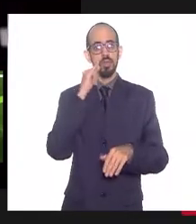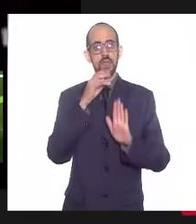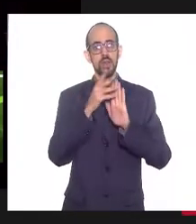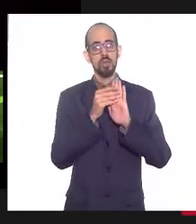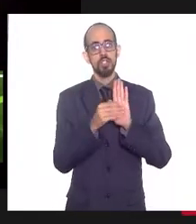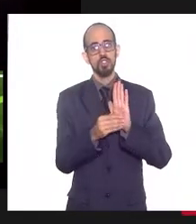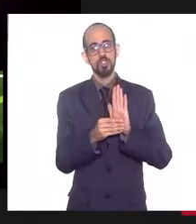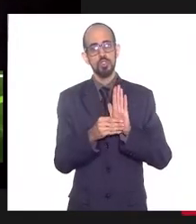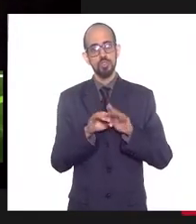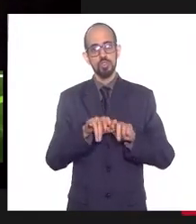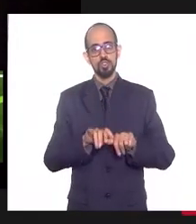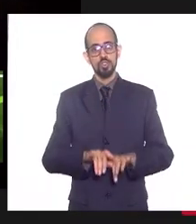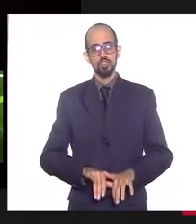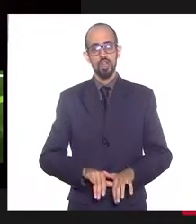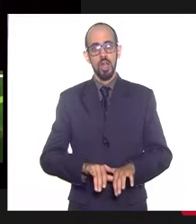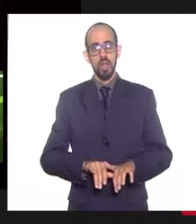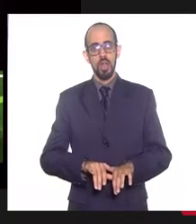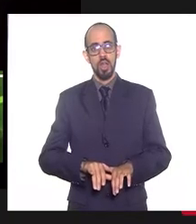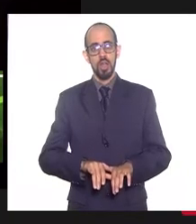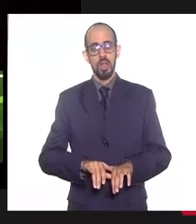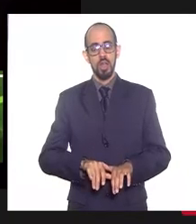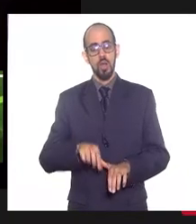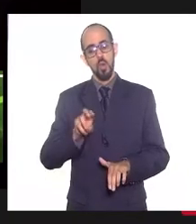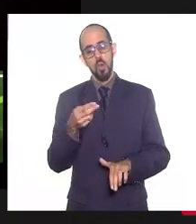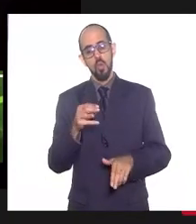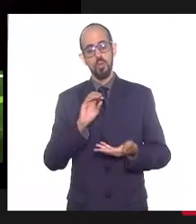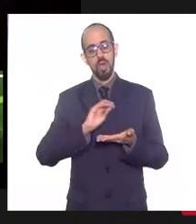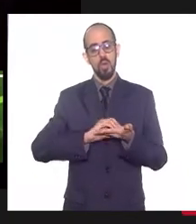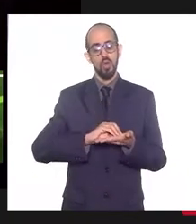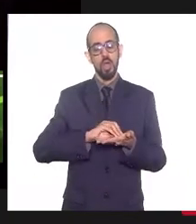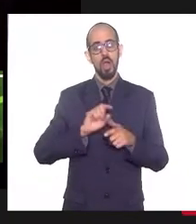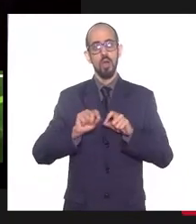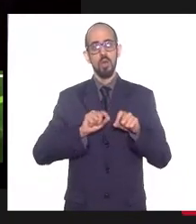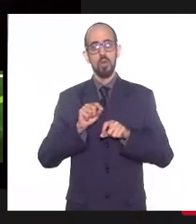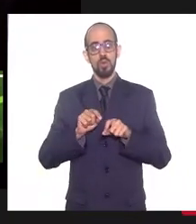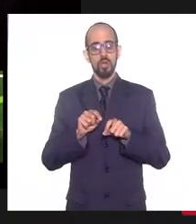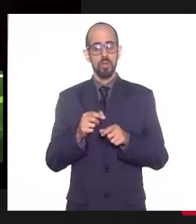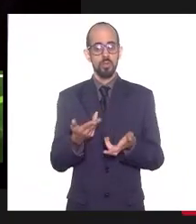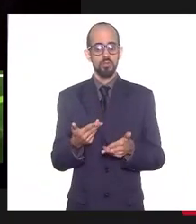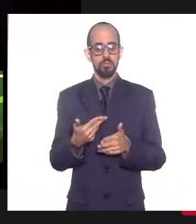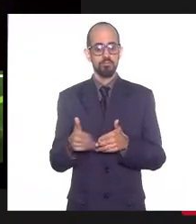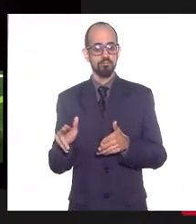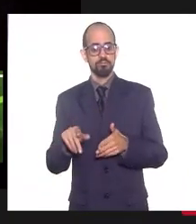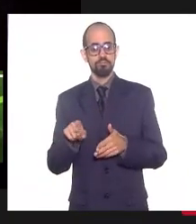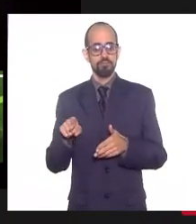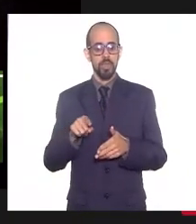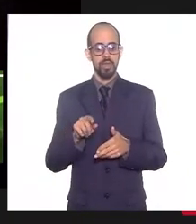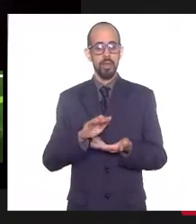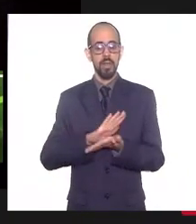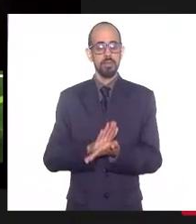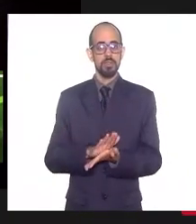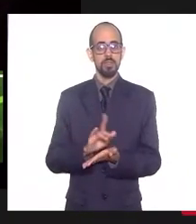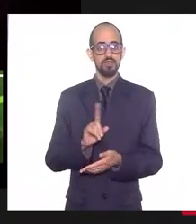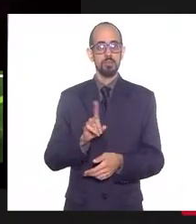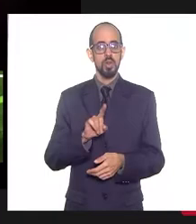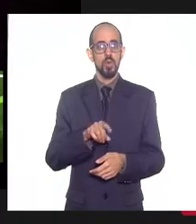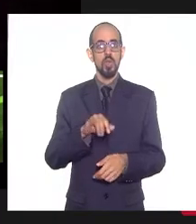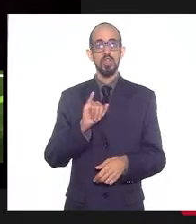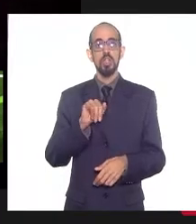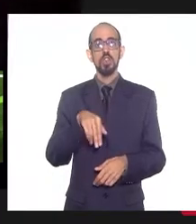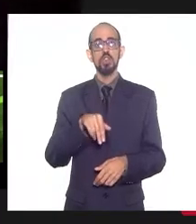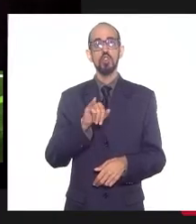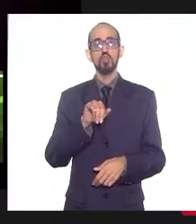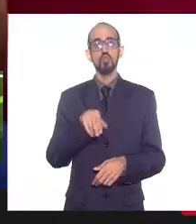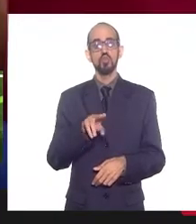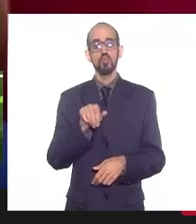Invariavelmente, você é registrado como... Como é? Não é racismo, é injúria